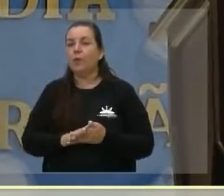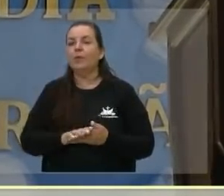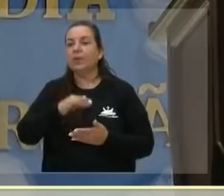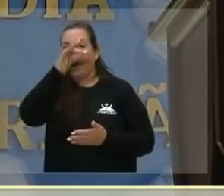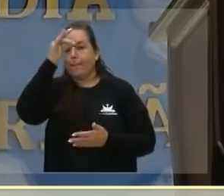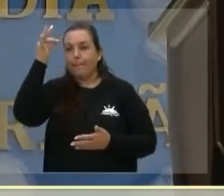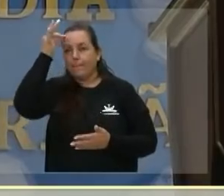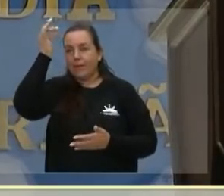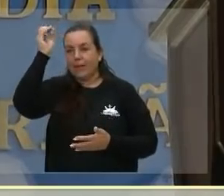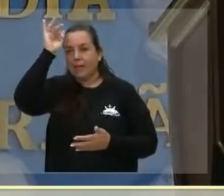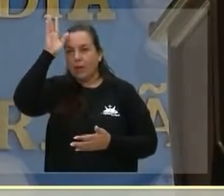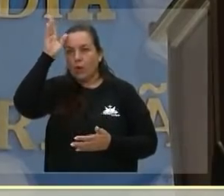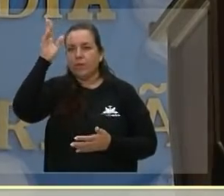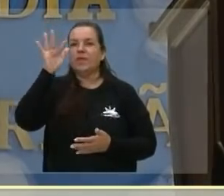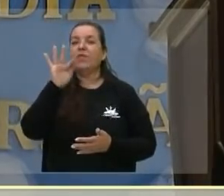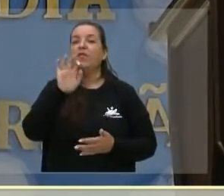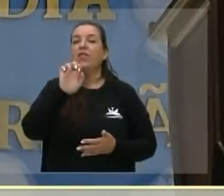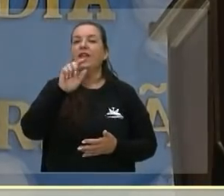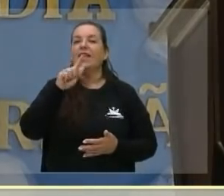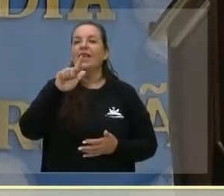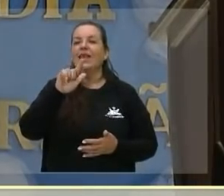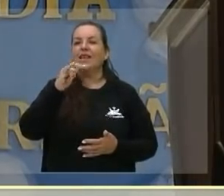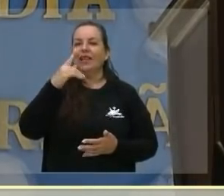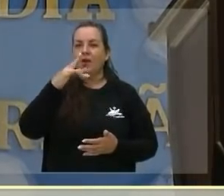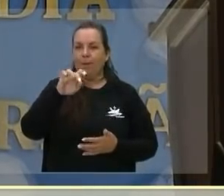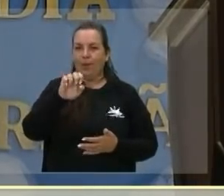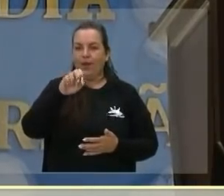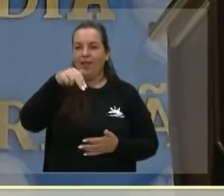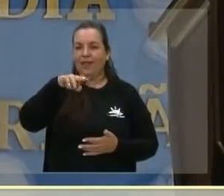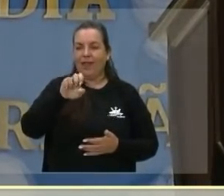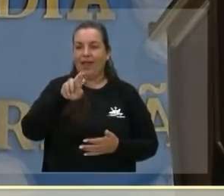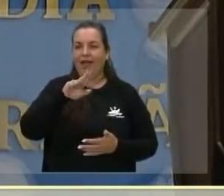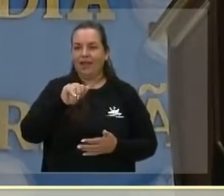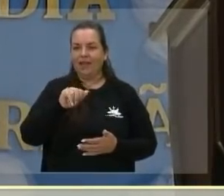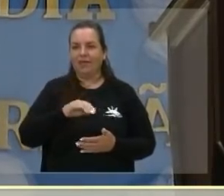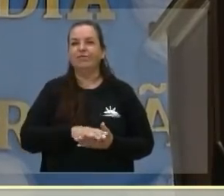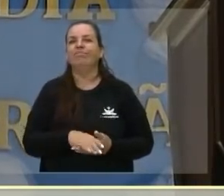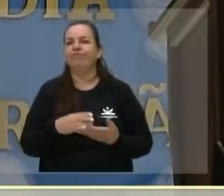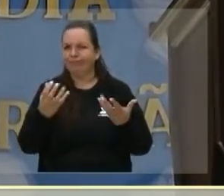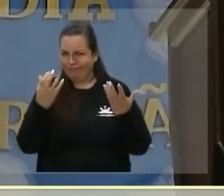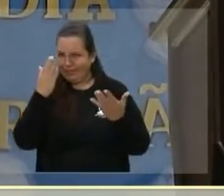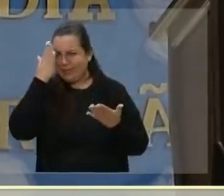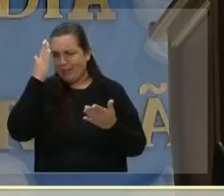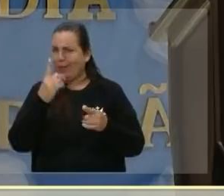pentecostes de felipe neri quer saber e